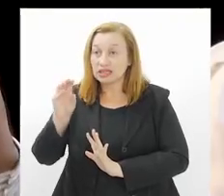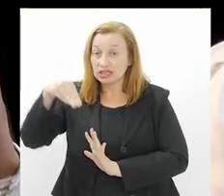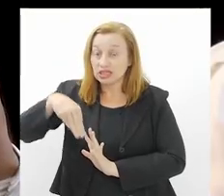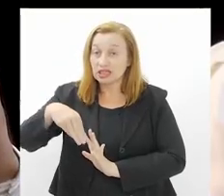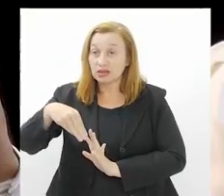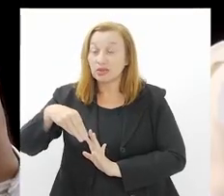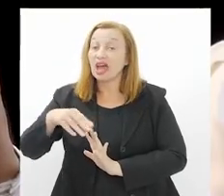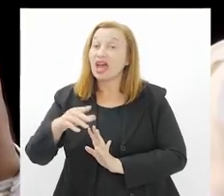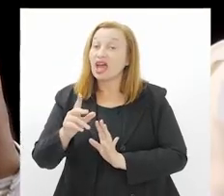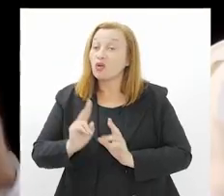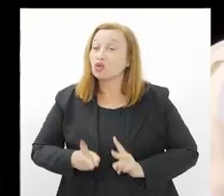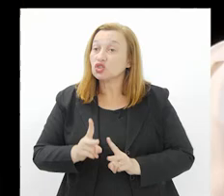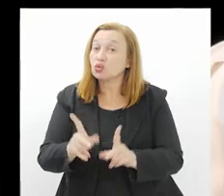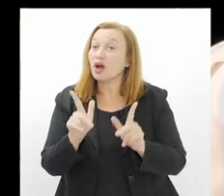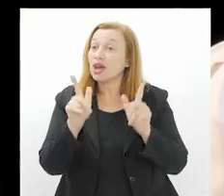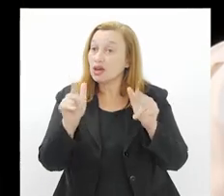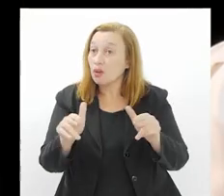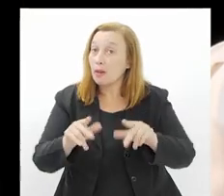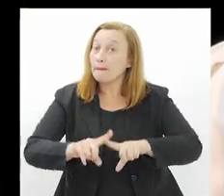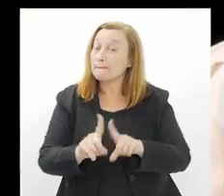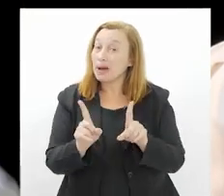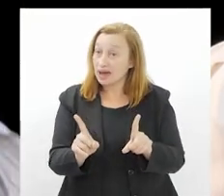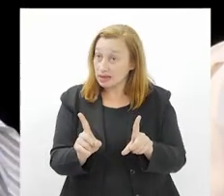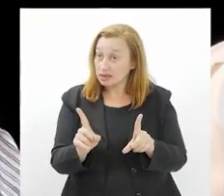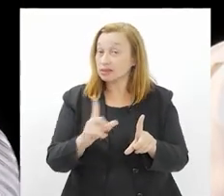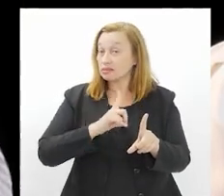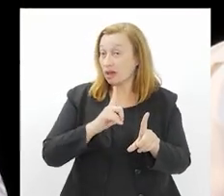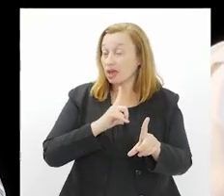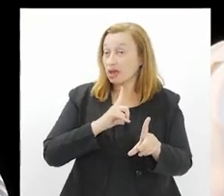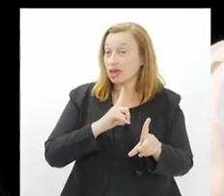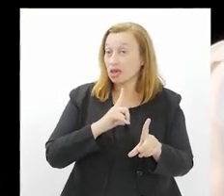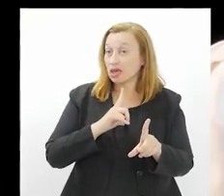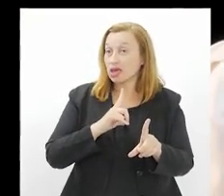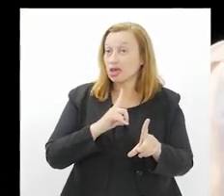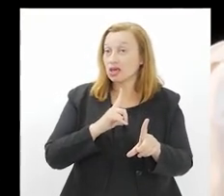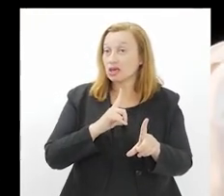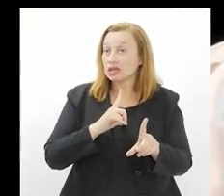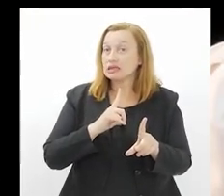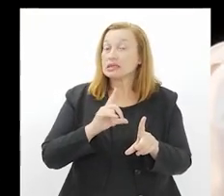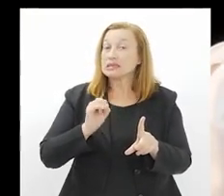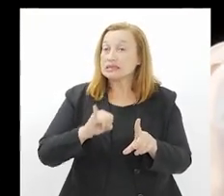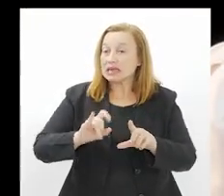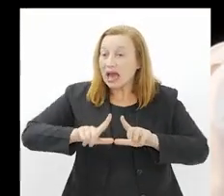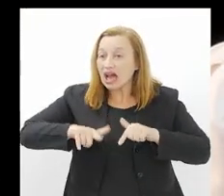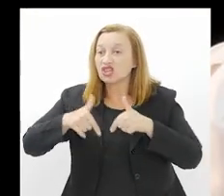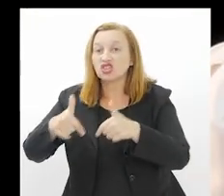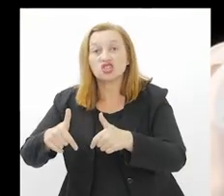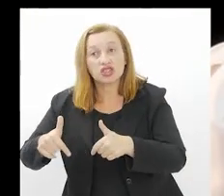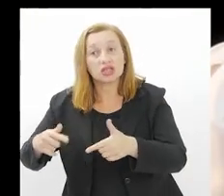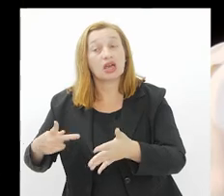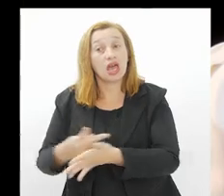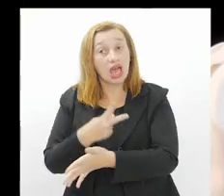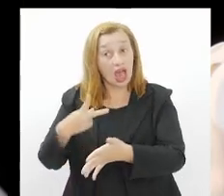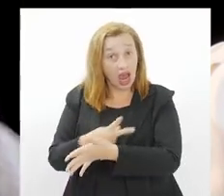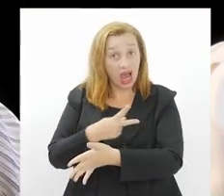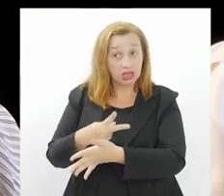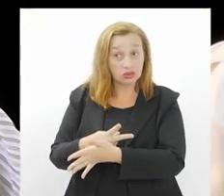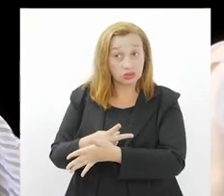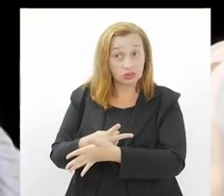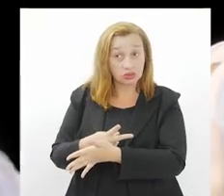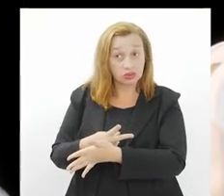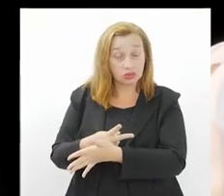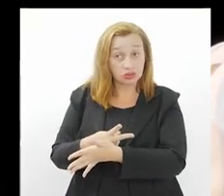mesma. Né? Existem cenários de que se a gente tomar uma certa atitude e tornar essa